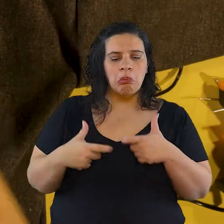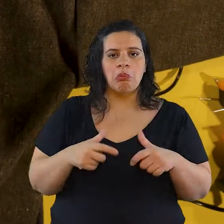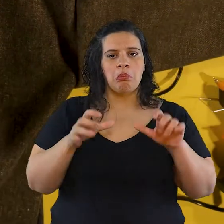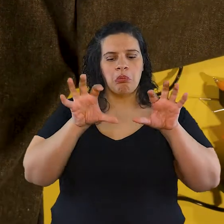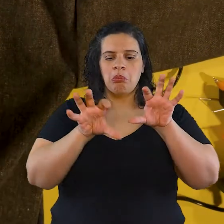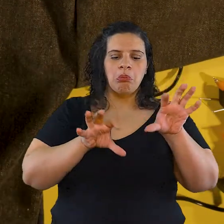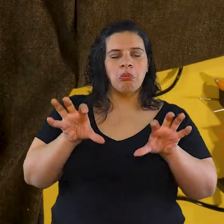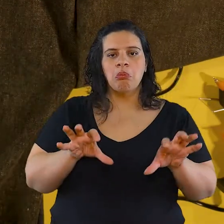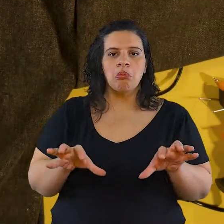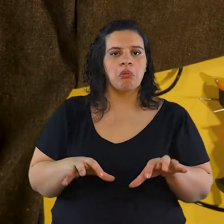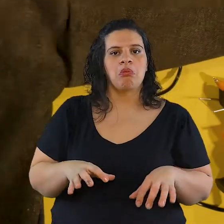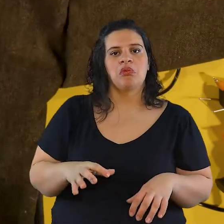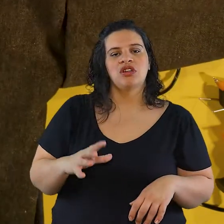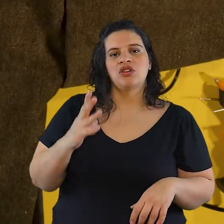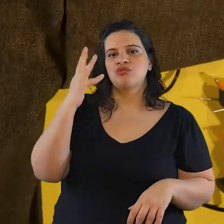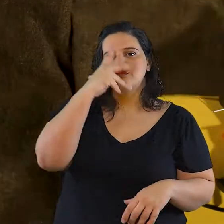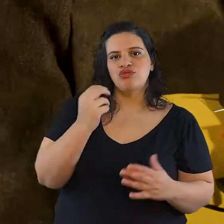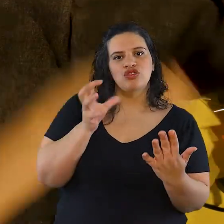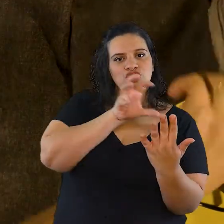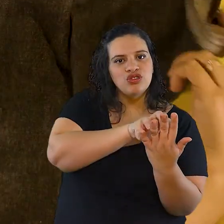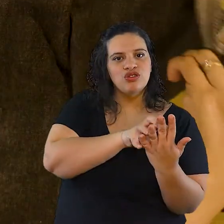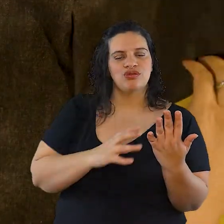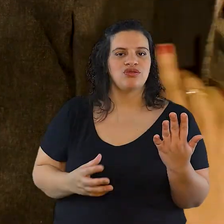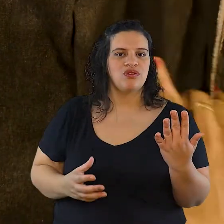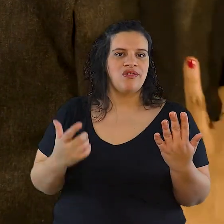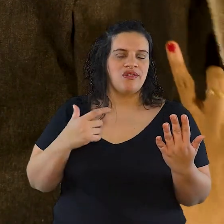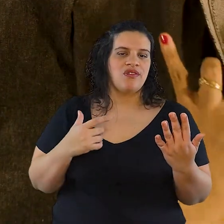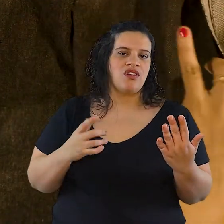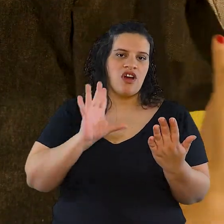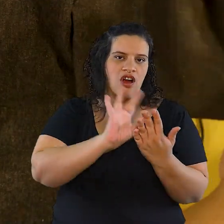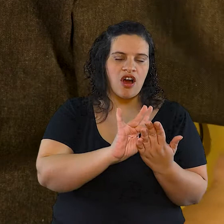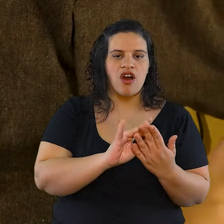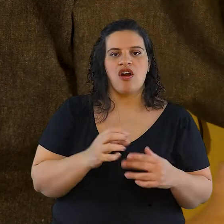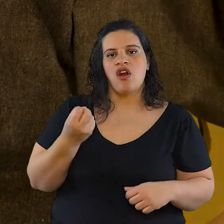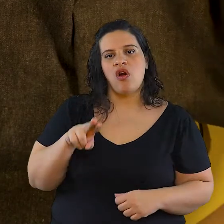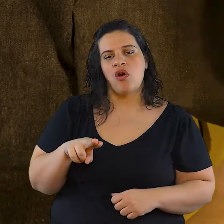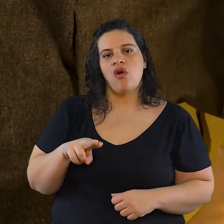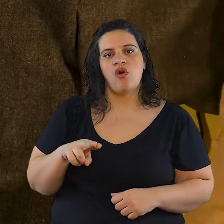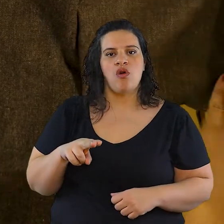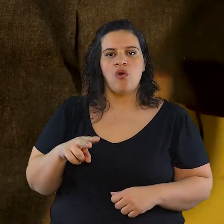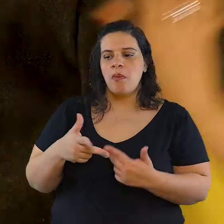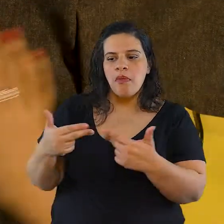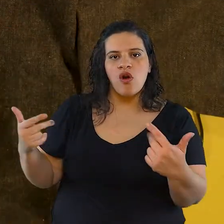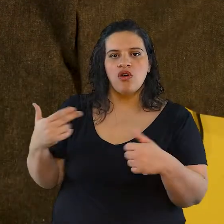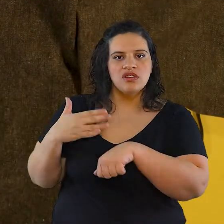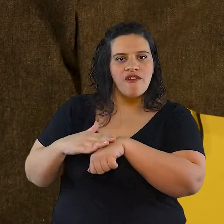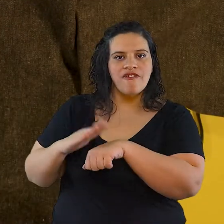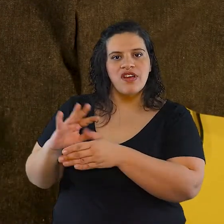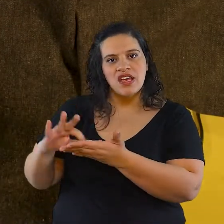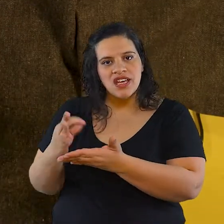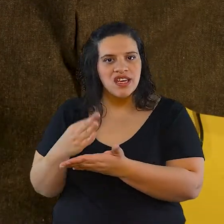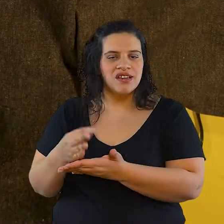escolher algum lugar para colocar ou um pet para eu colar, ou